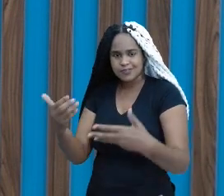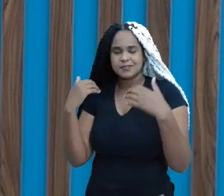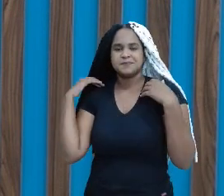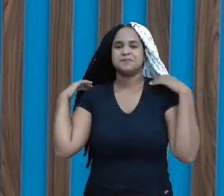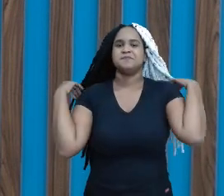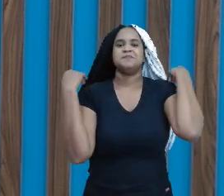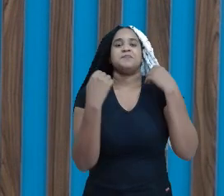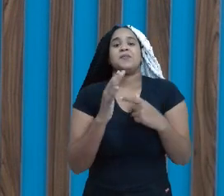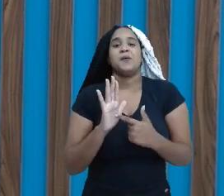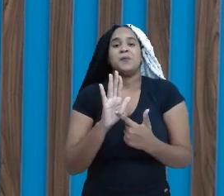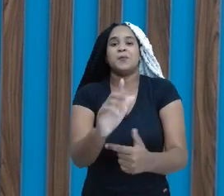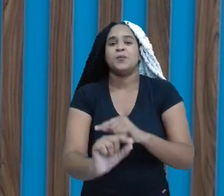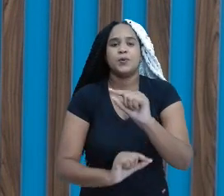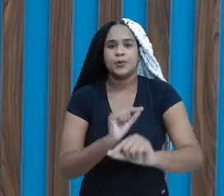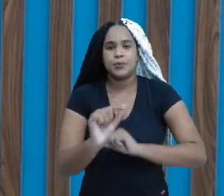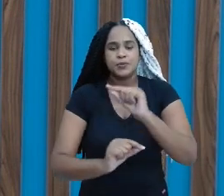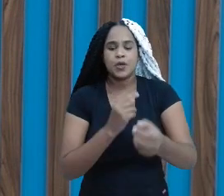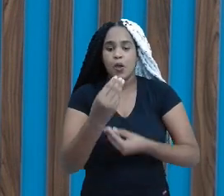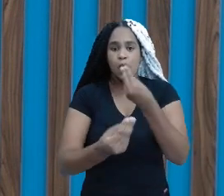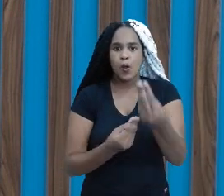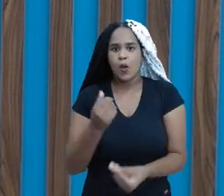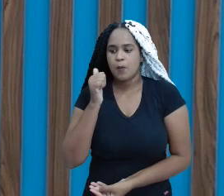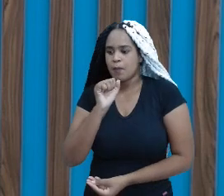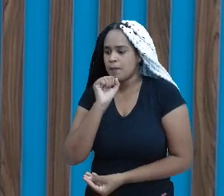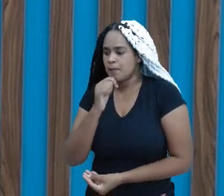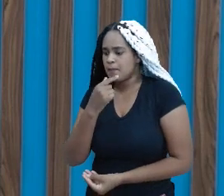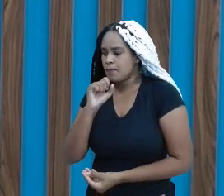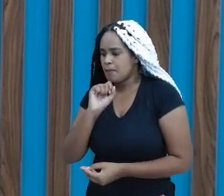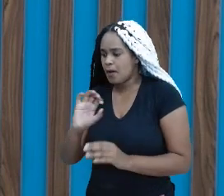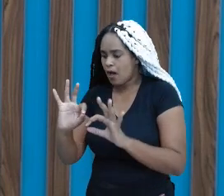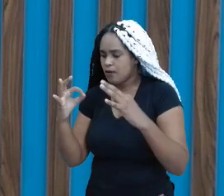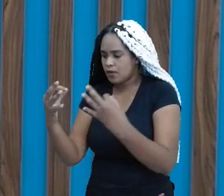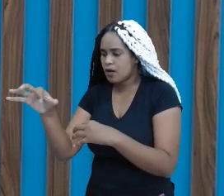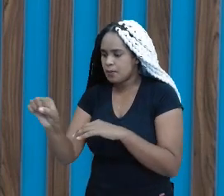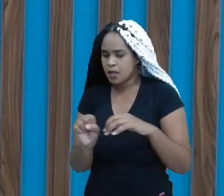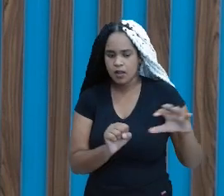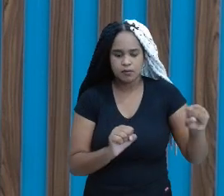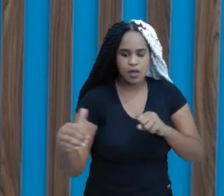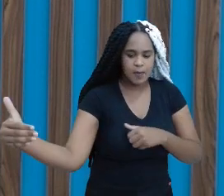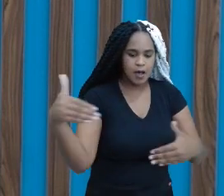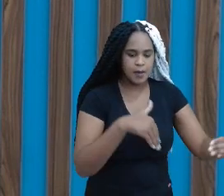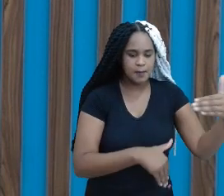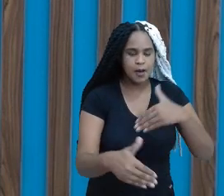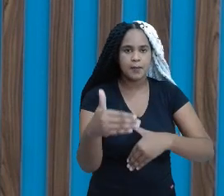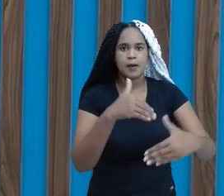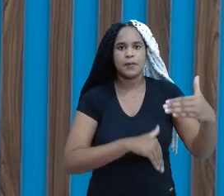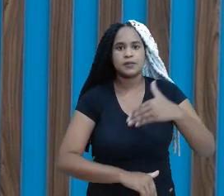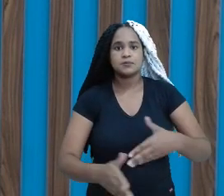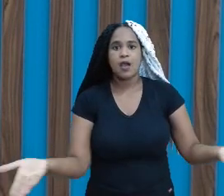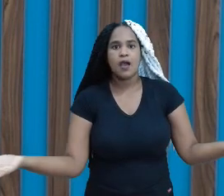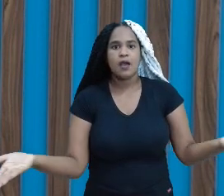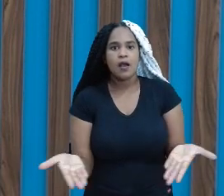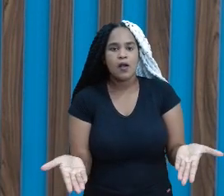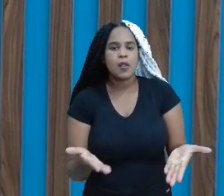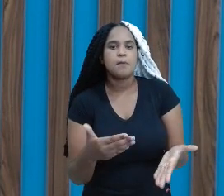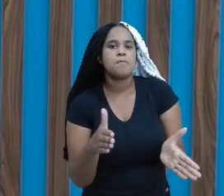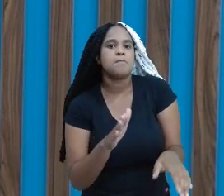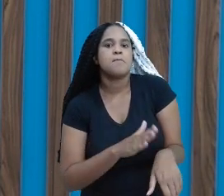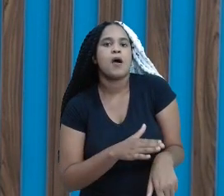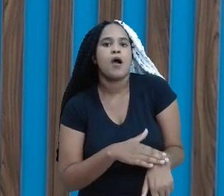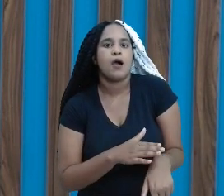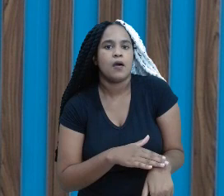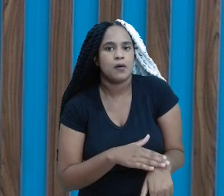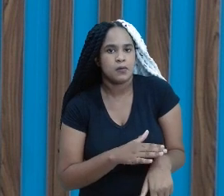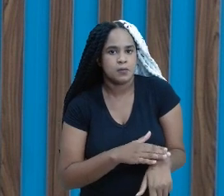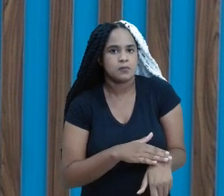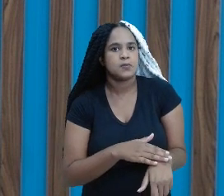diversificadas, de envolver os pais nesse momento de aprendizagem do estudante, de envolver os pais nas ações que são